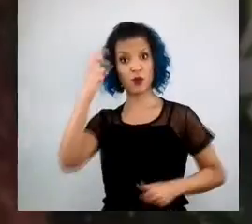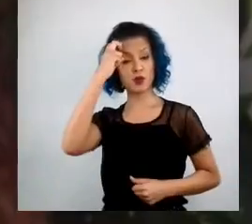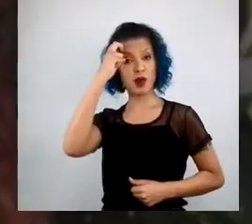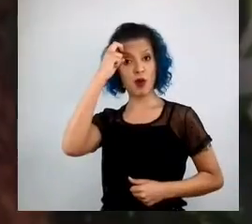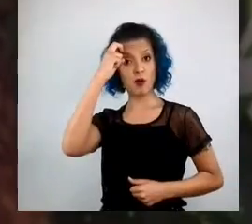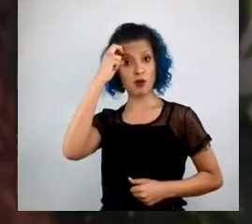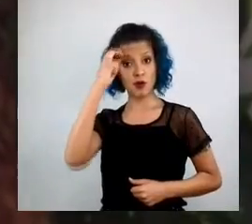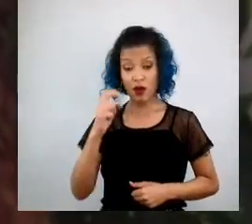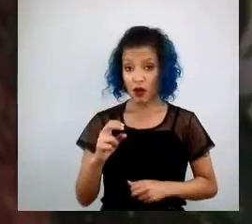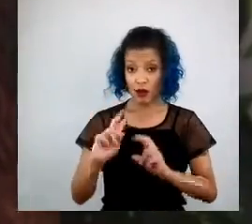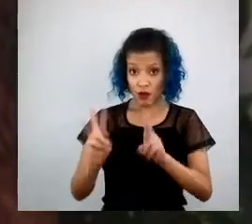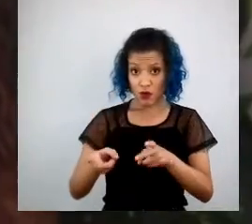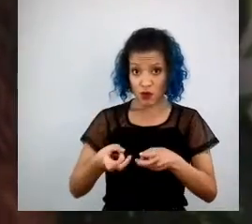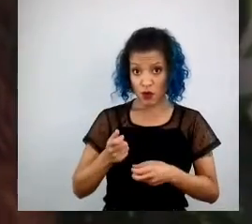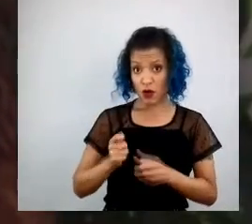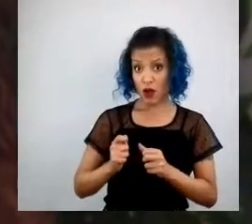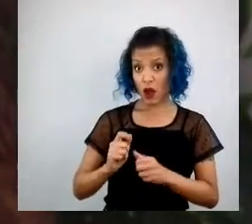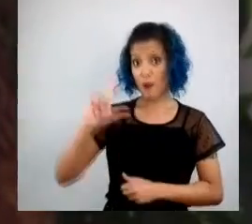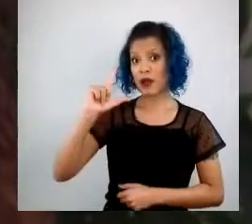faturamento.